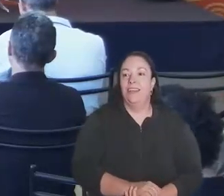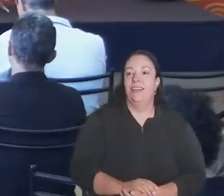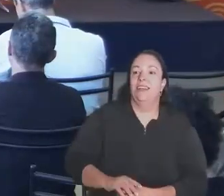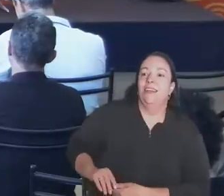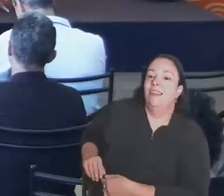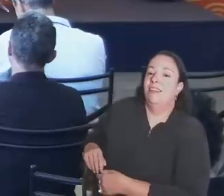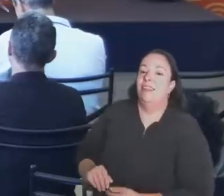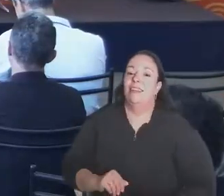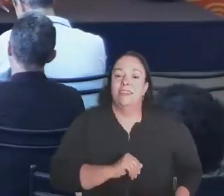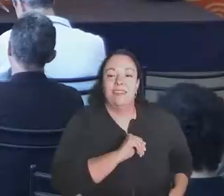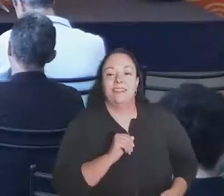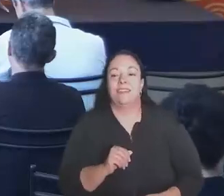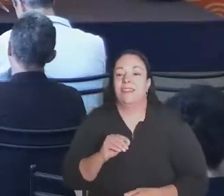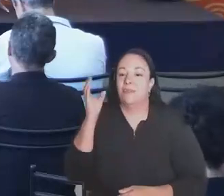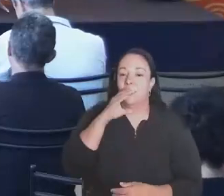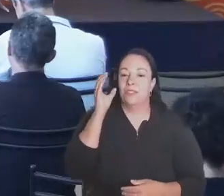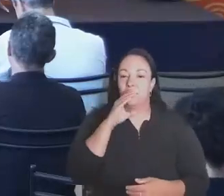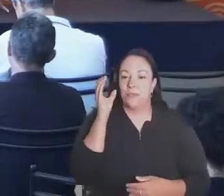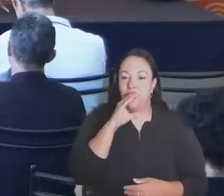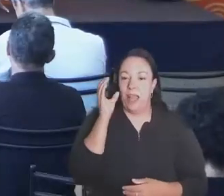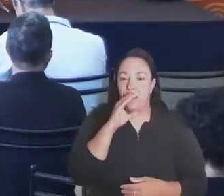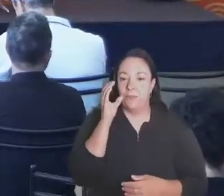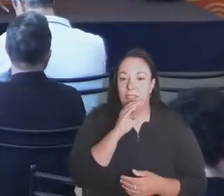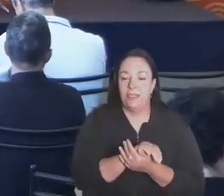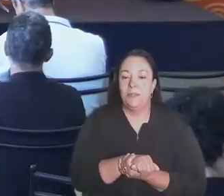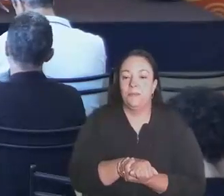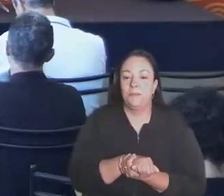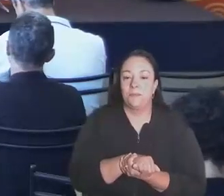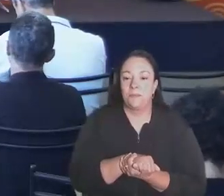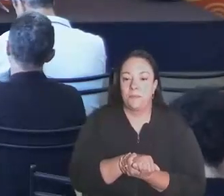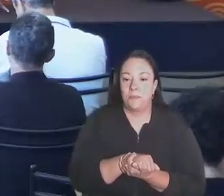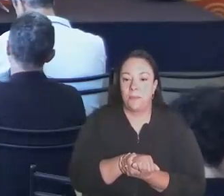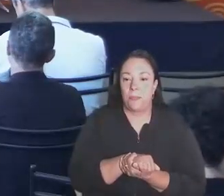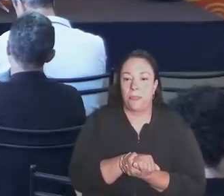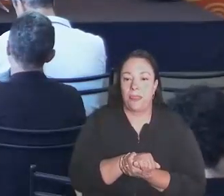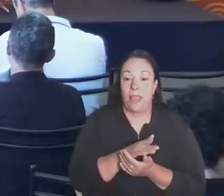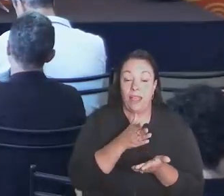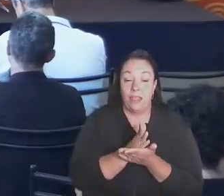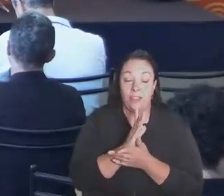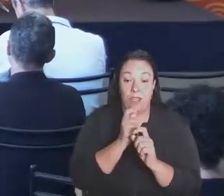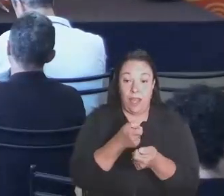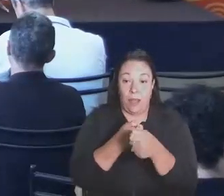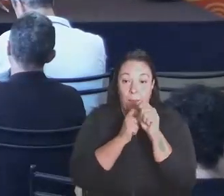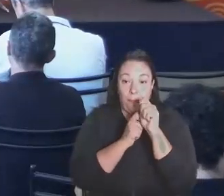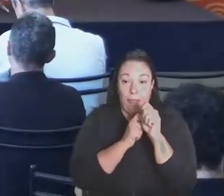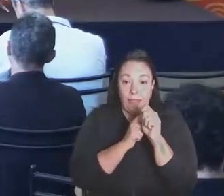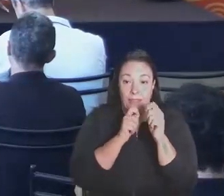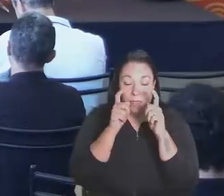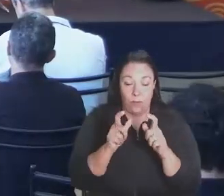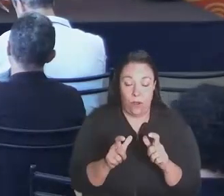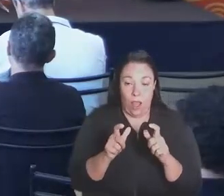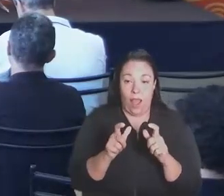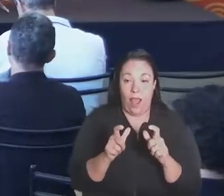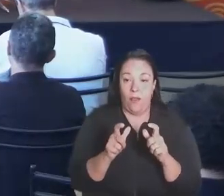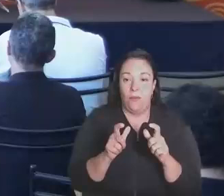assim, de uma forma muito rápida, né, chegaram para pescar num determinado local